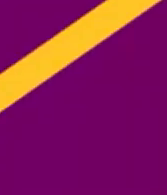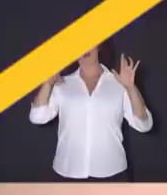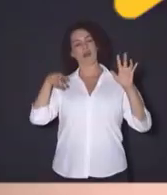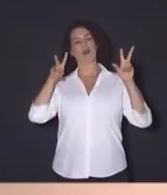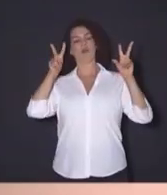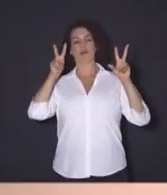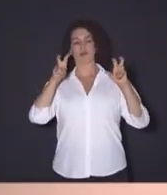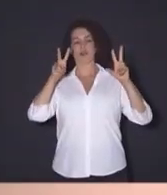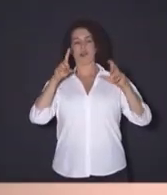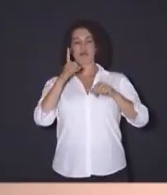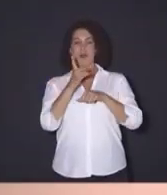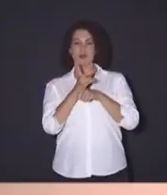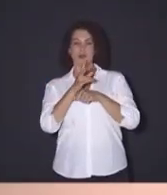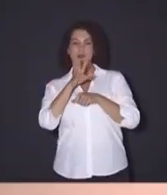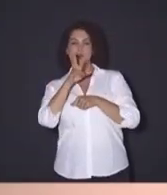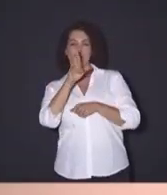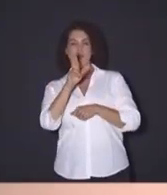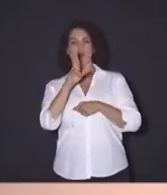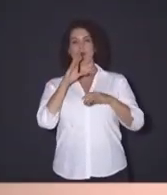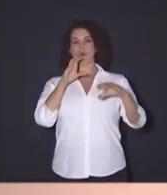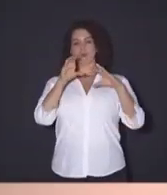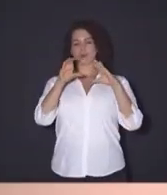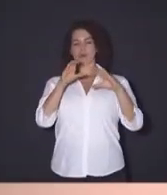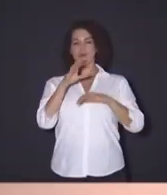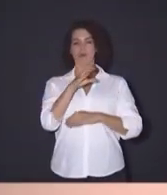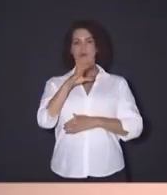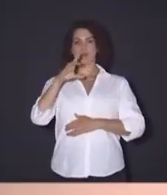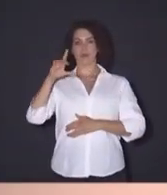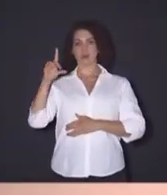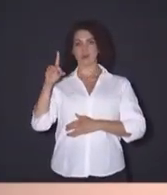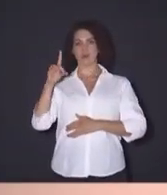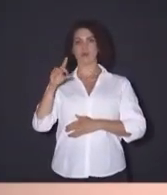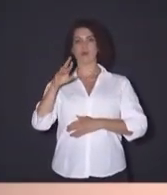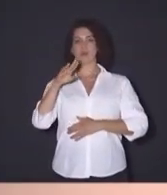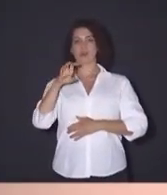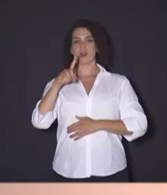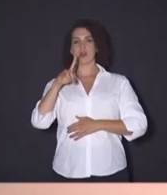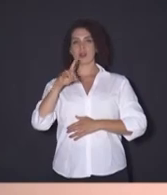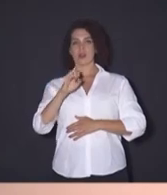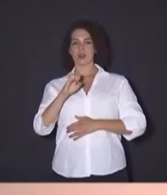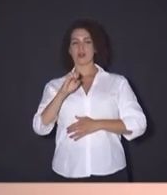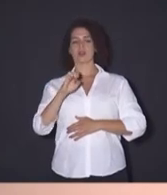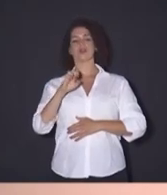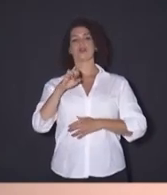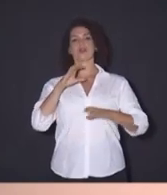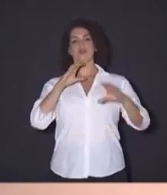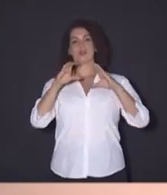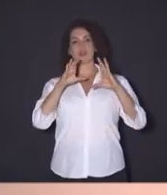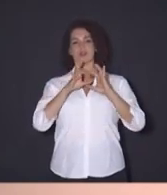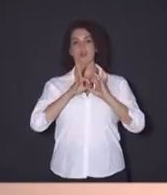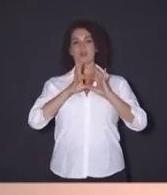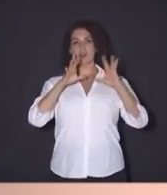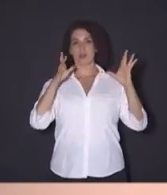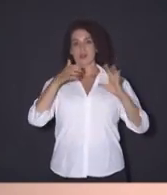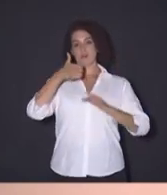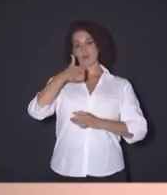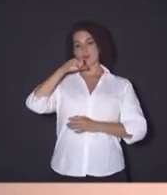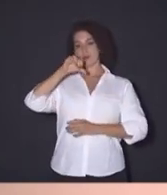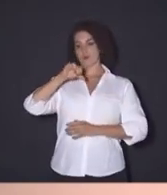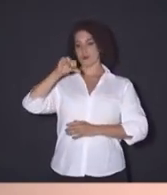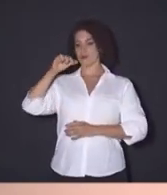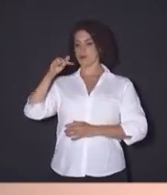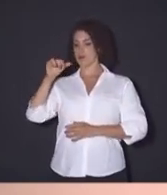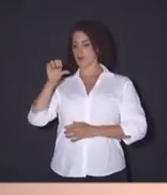unb e coordenador da rede de mídia livre bahia 1798 pontuado